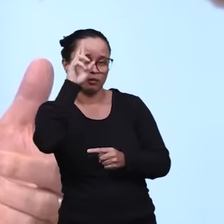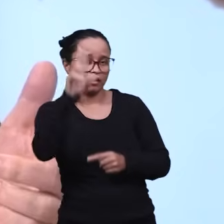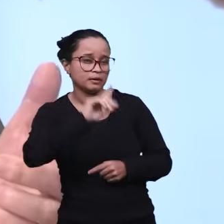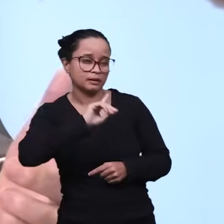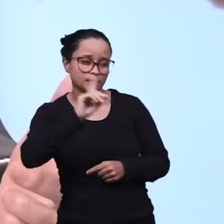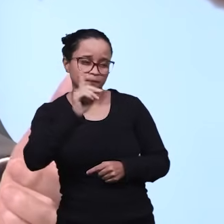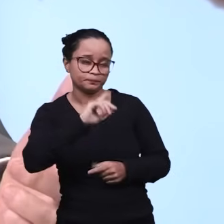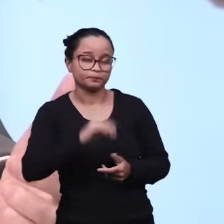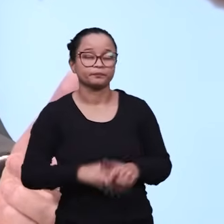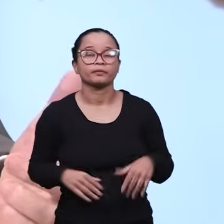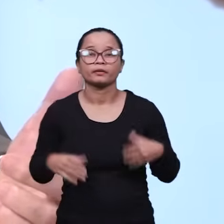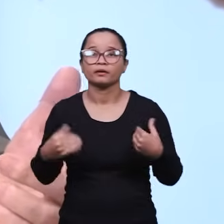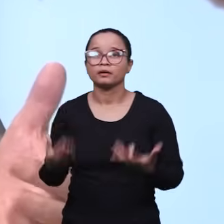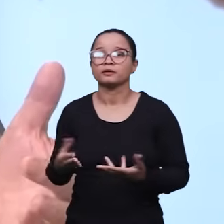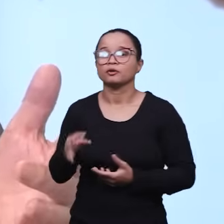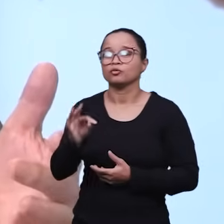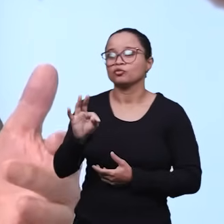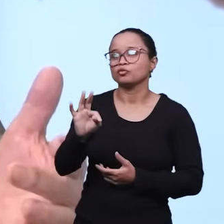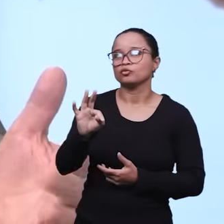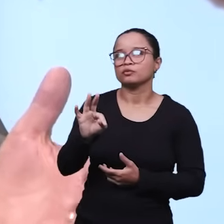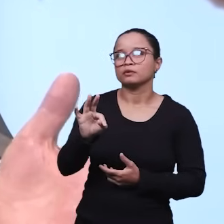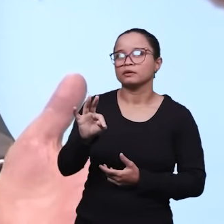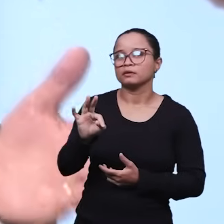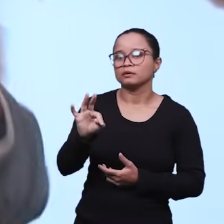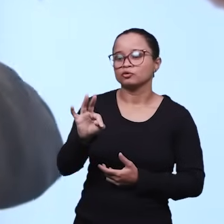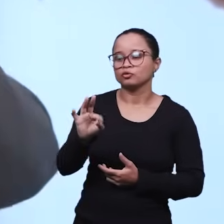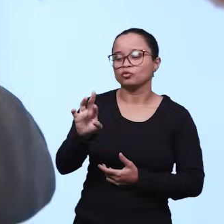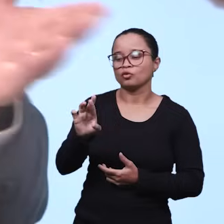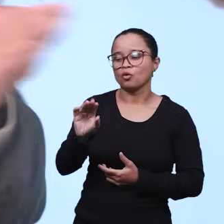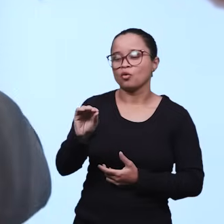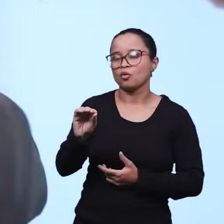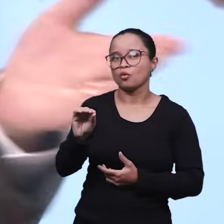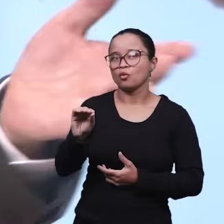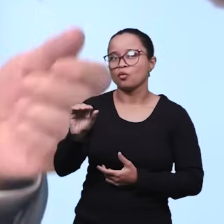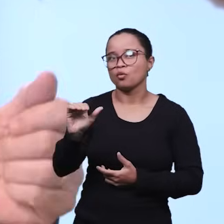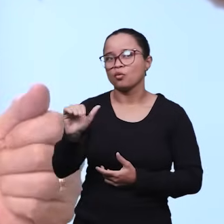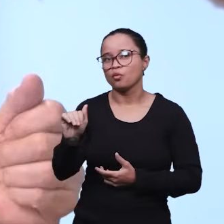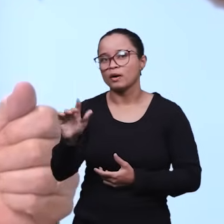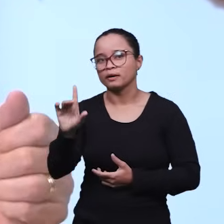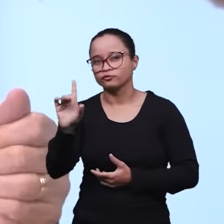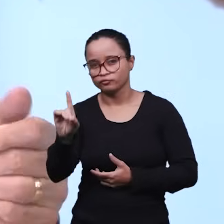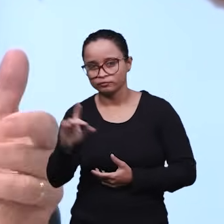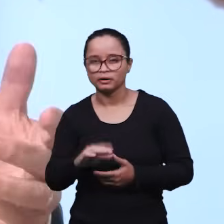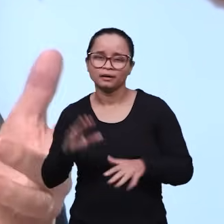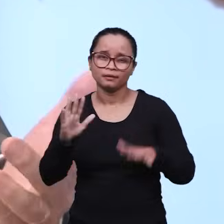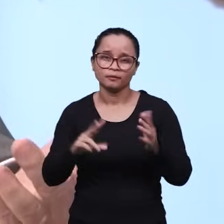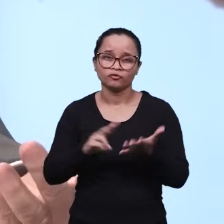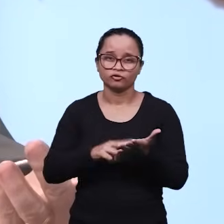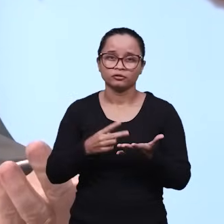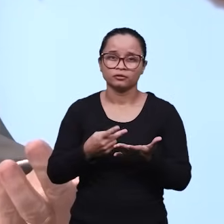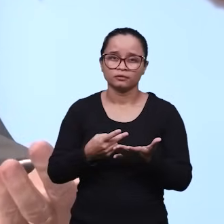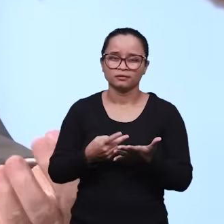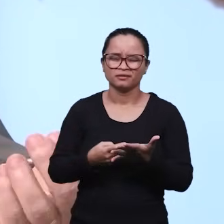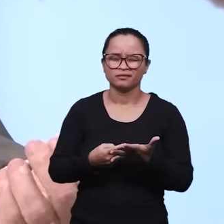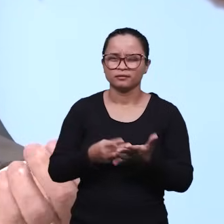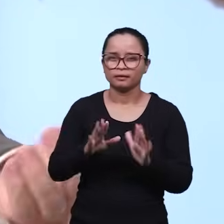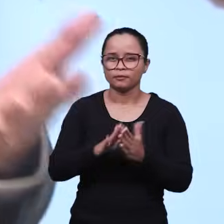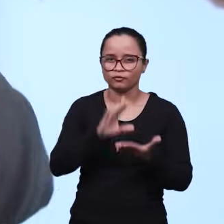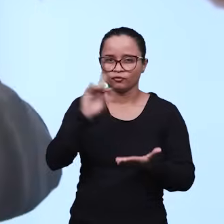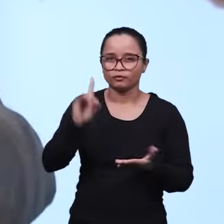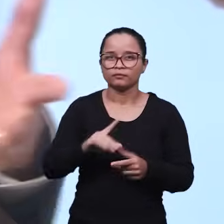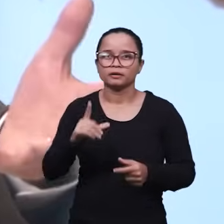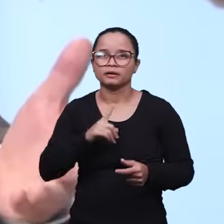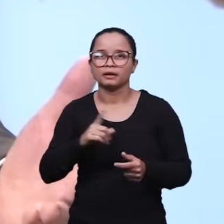chegaram até Troade, ou Troas, depende da tradução da Bíblia, que era um porto